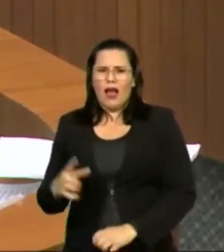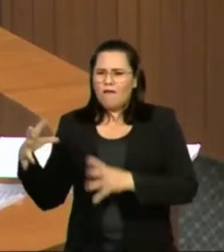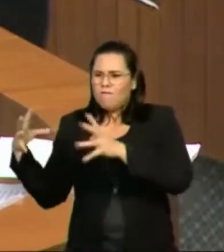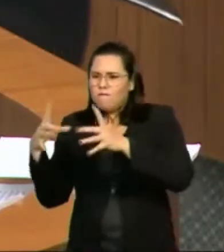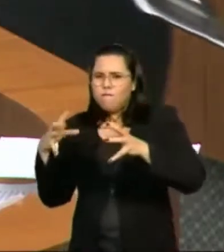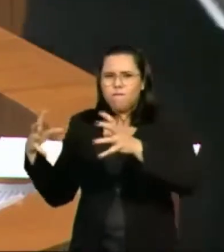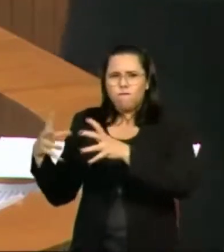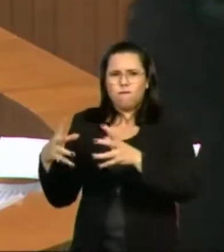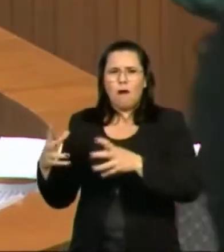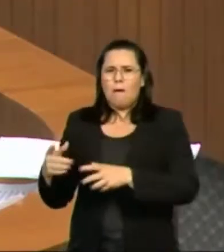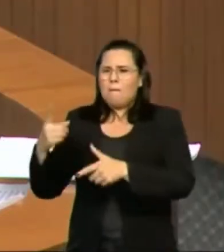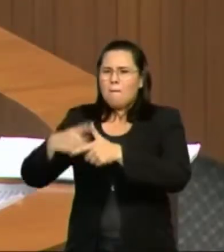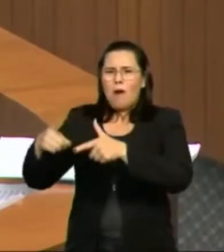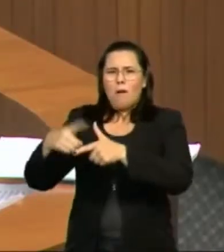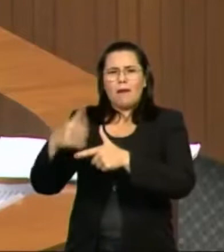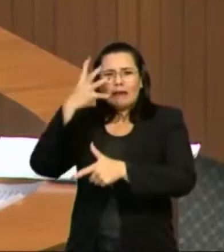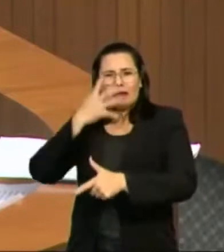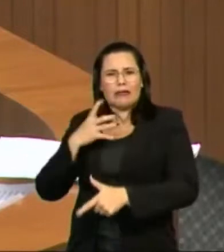maiores